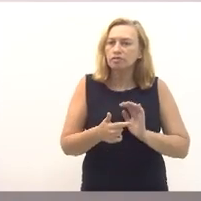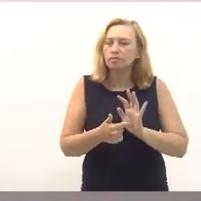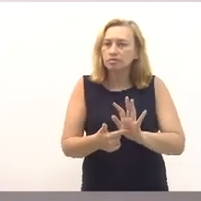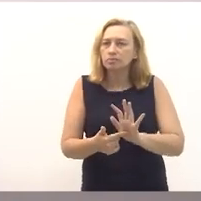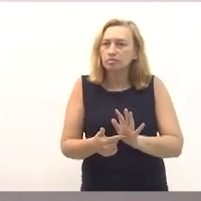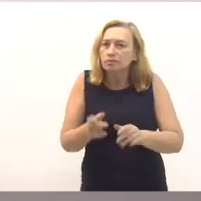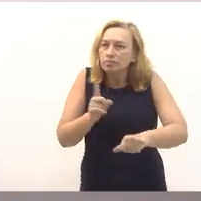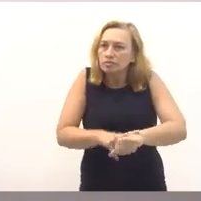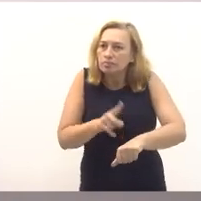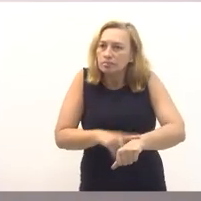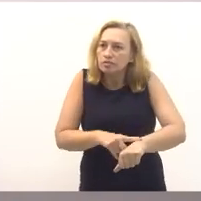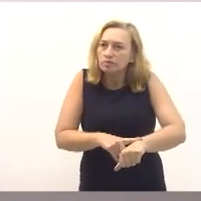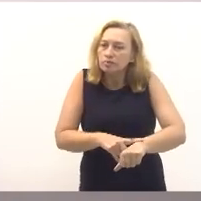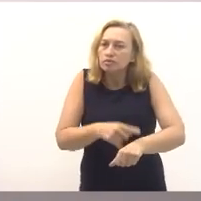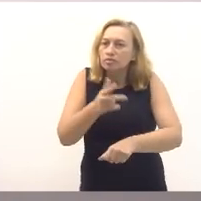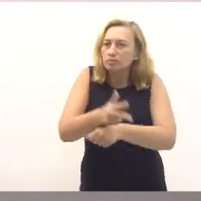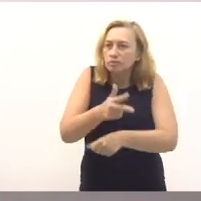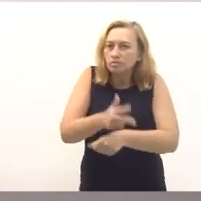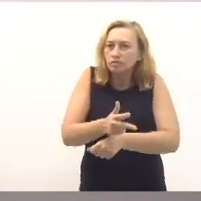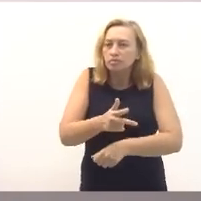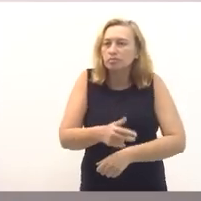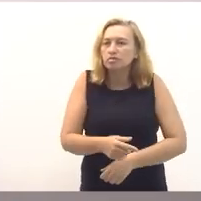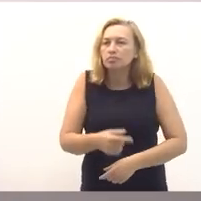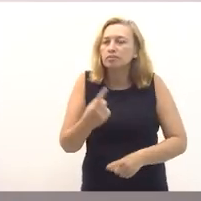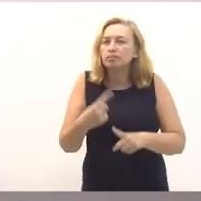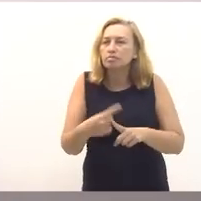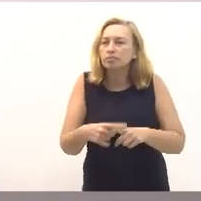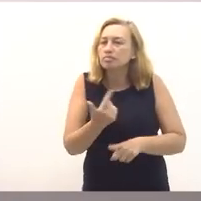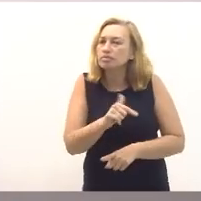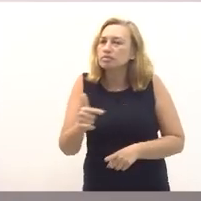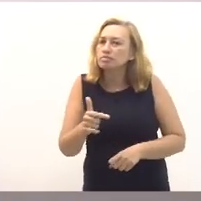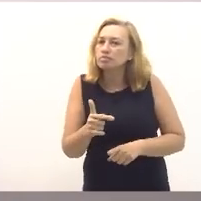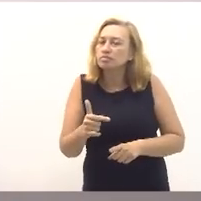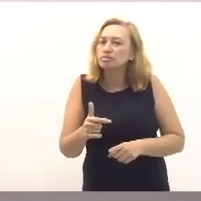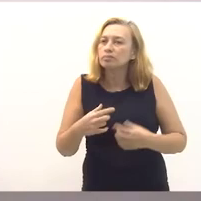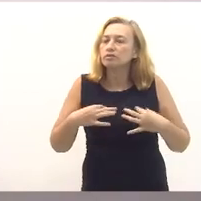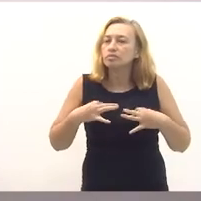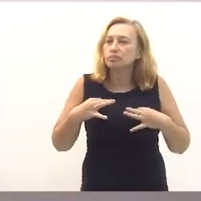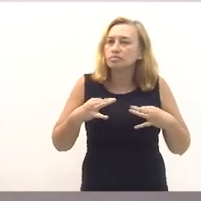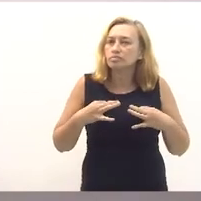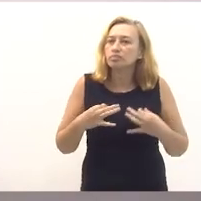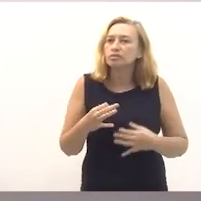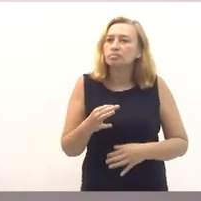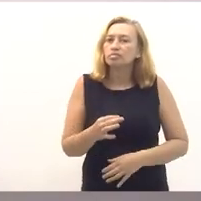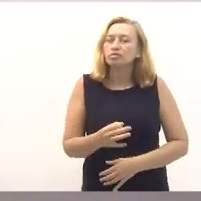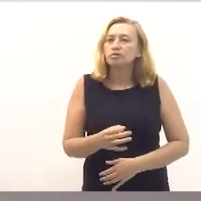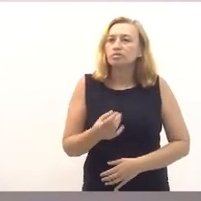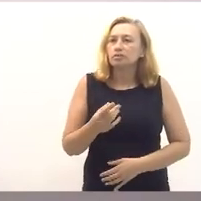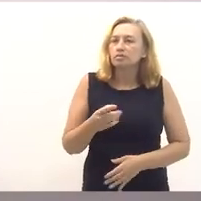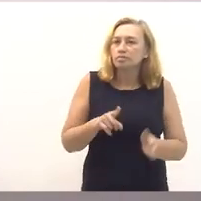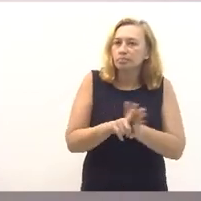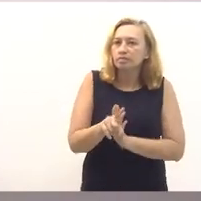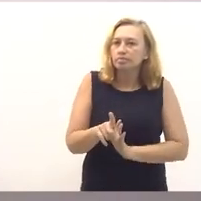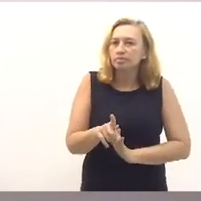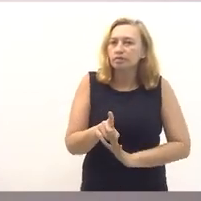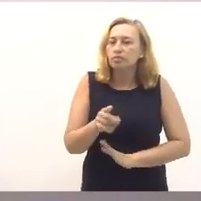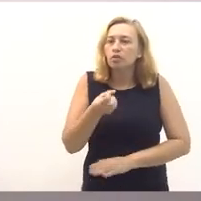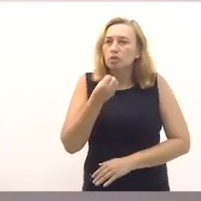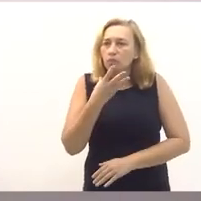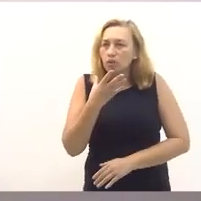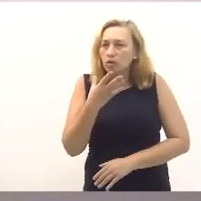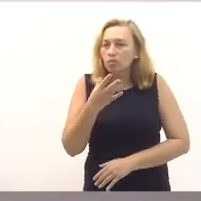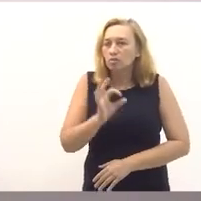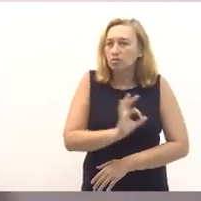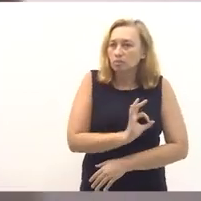falei pelos câmera na viaturas porque não câmeras nos uniforme e a minha justificativa foi o bom policial